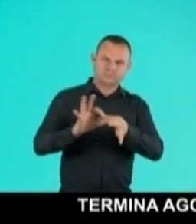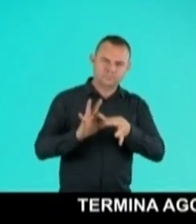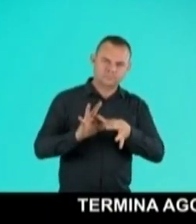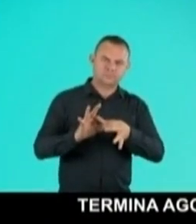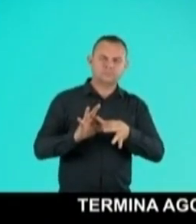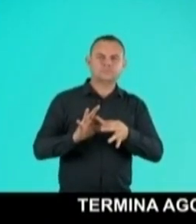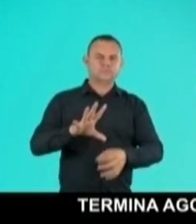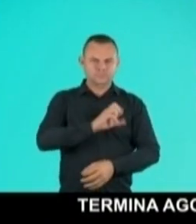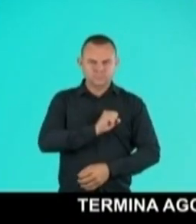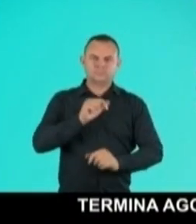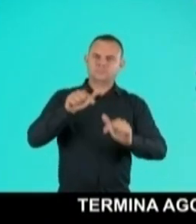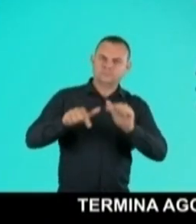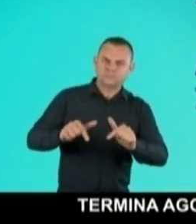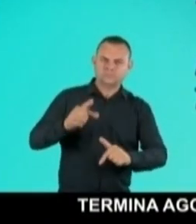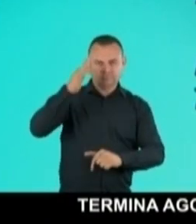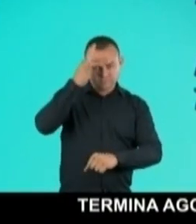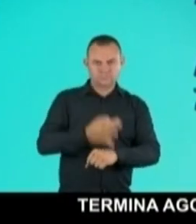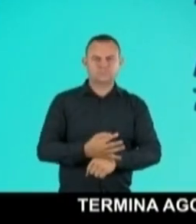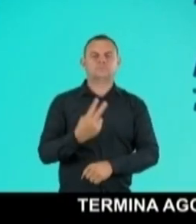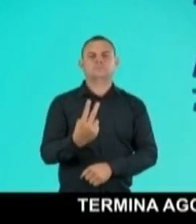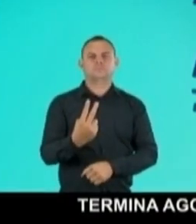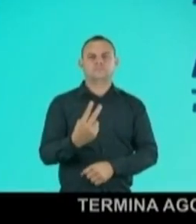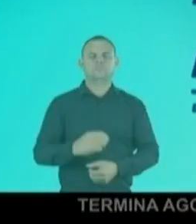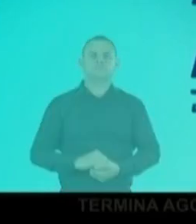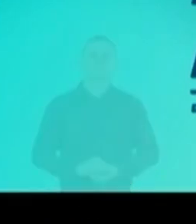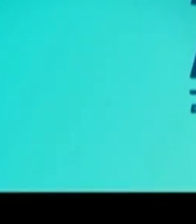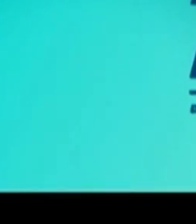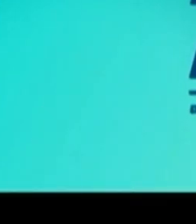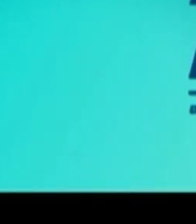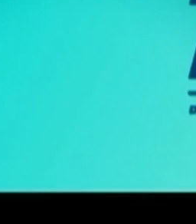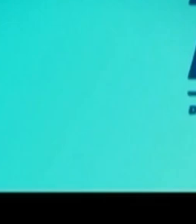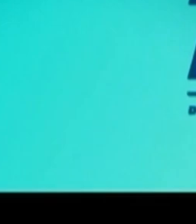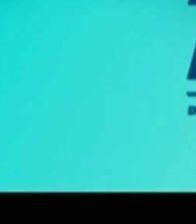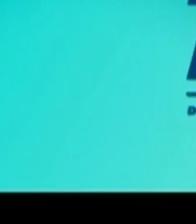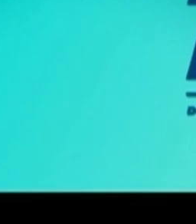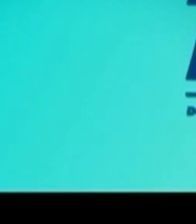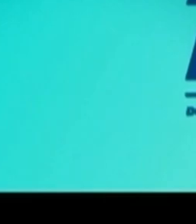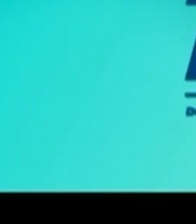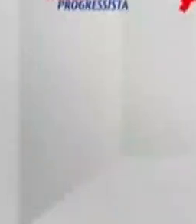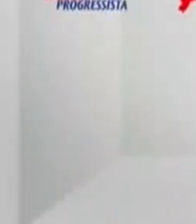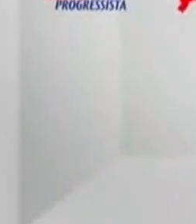da coligação Amor, Trabalho e Fé 2.